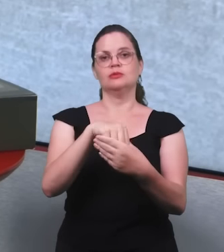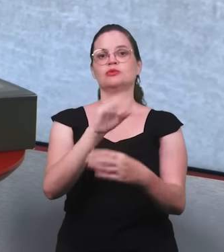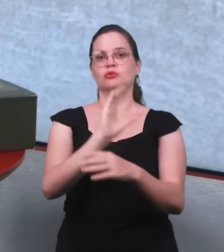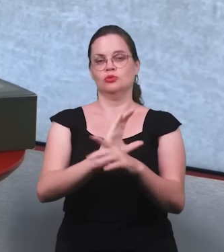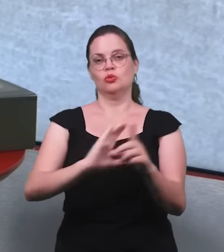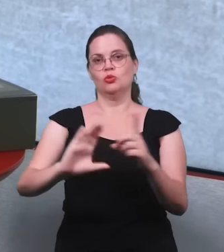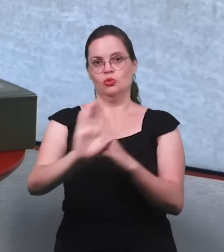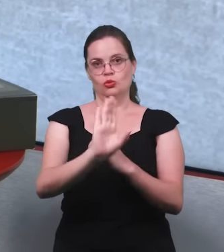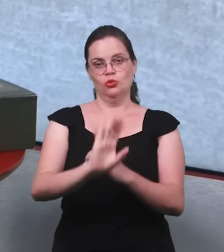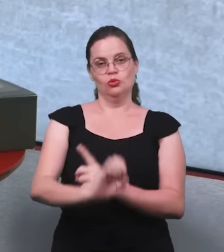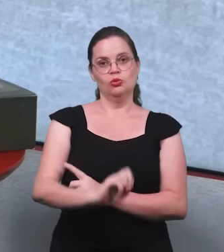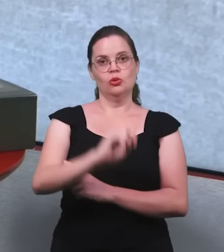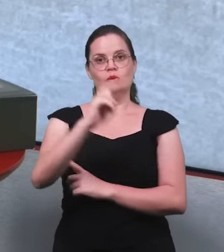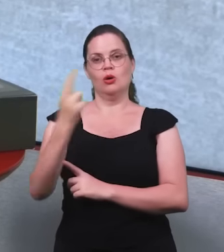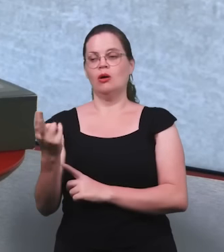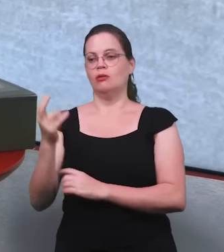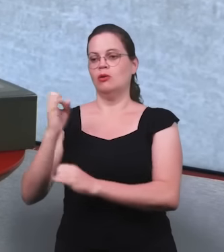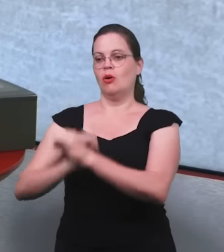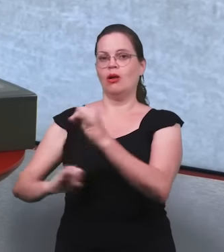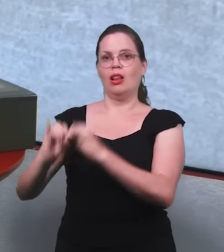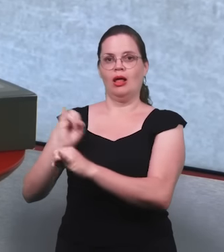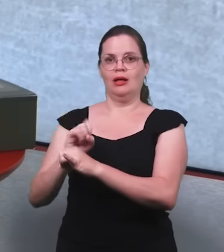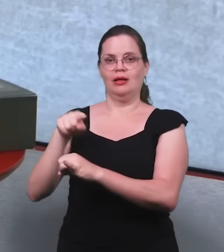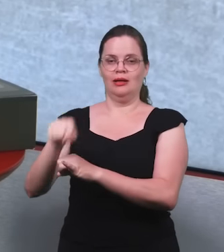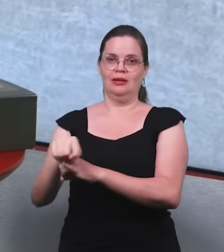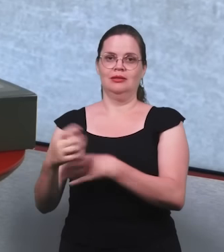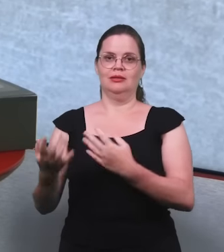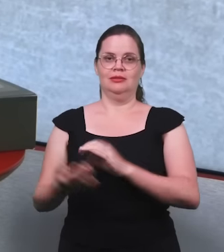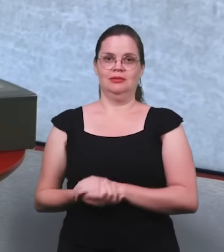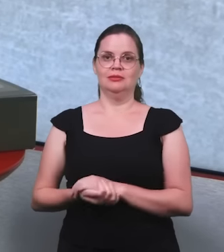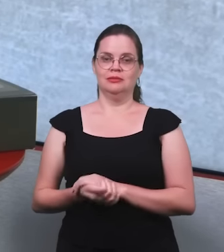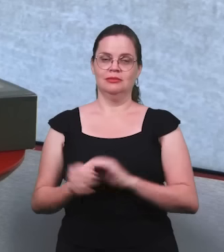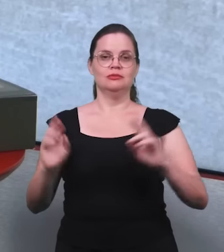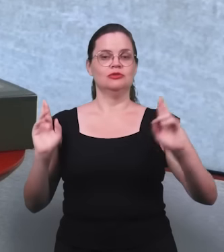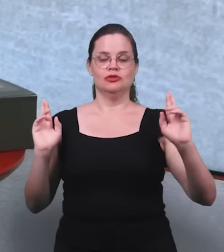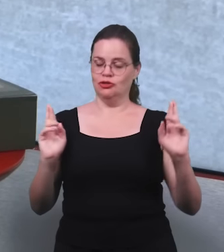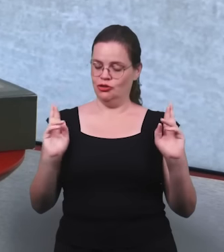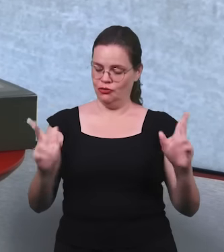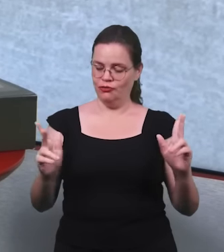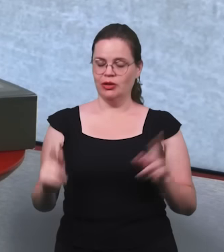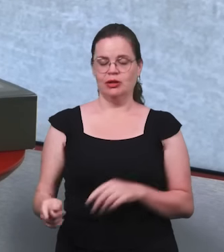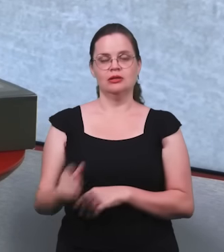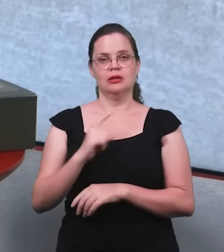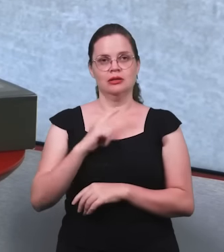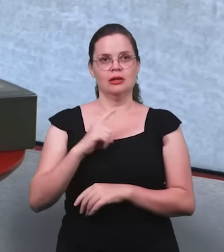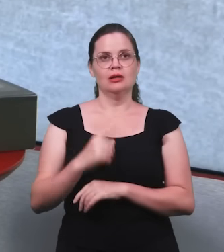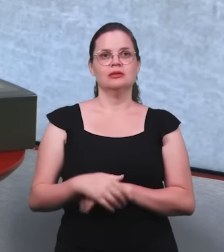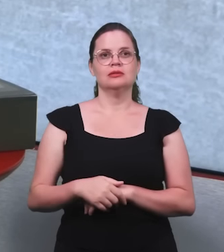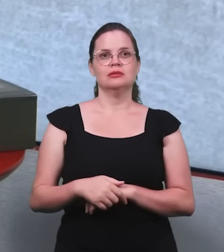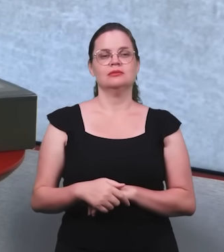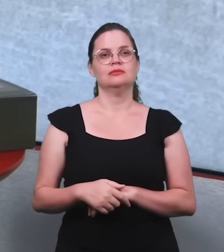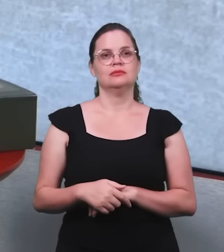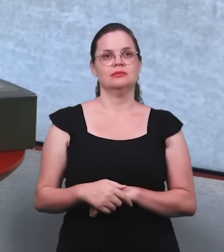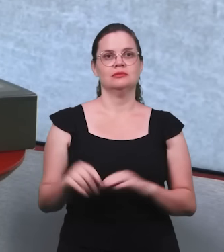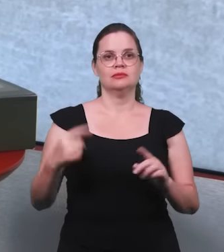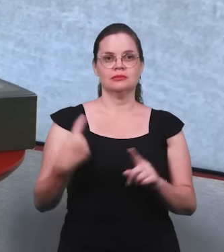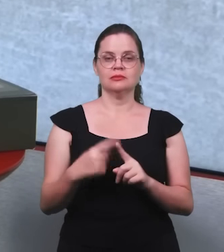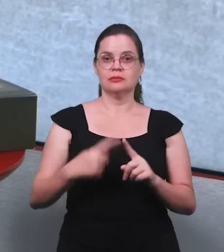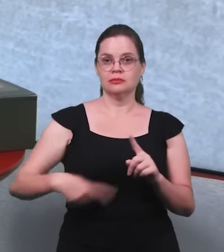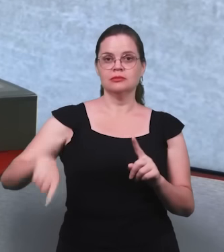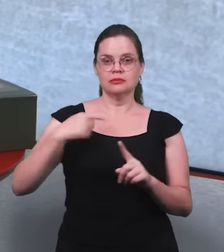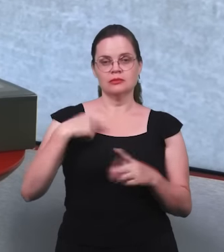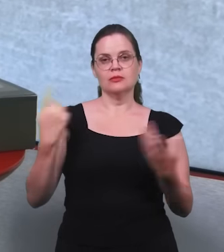online e um culto assim, entre um culto online e um culto presencial, porque nós havemos